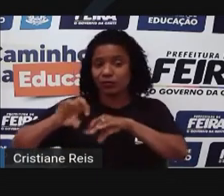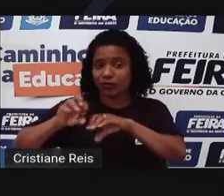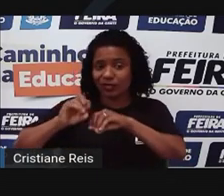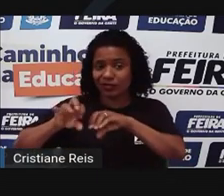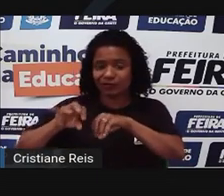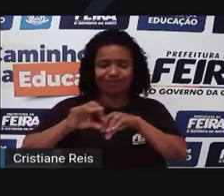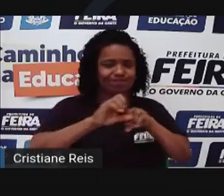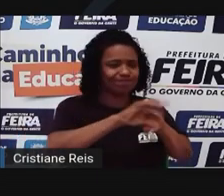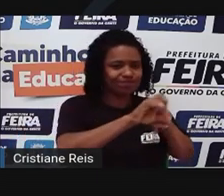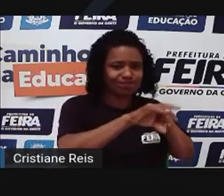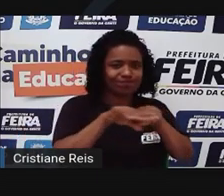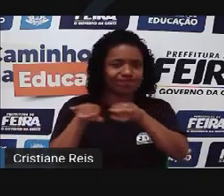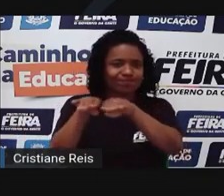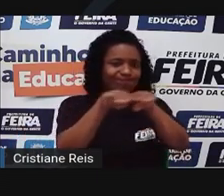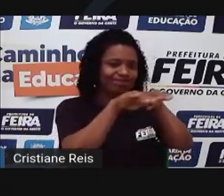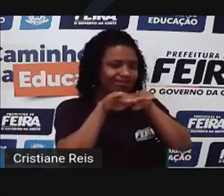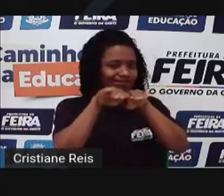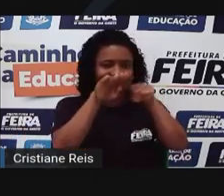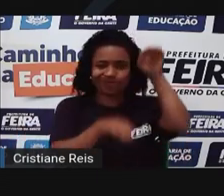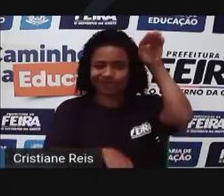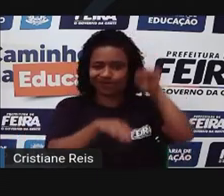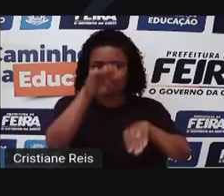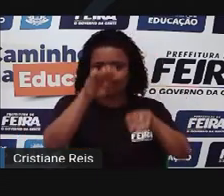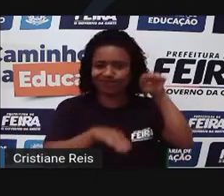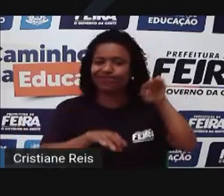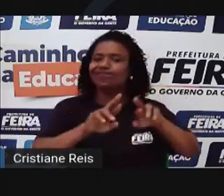reproduz a desigualdade ao invés de eliminá-la.